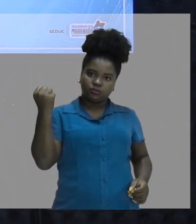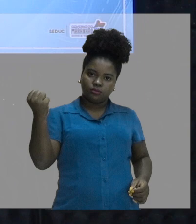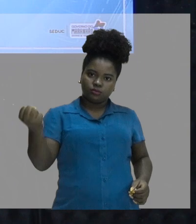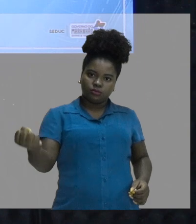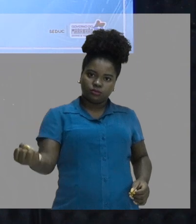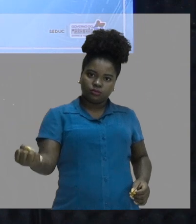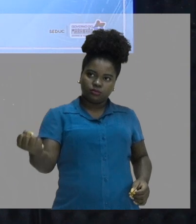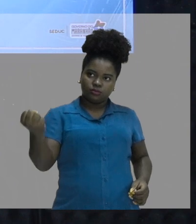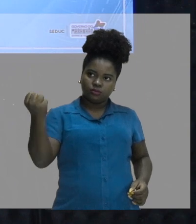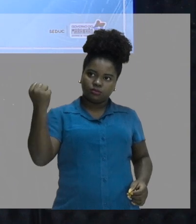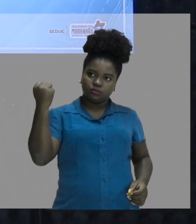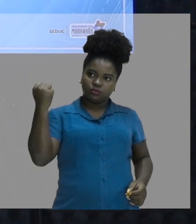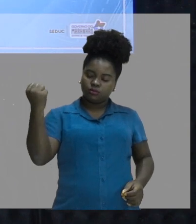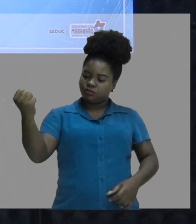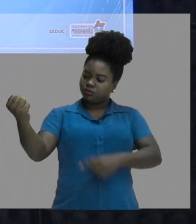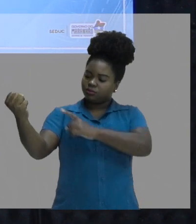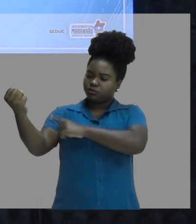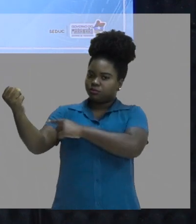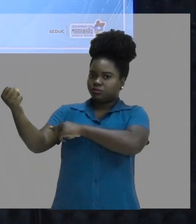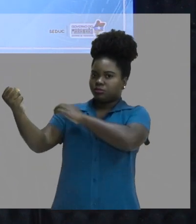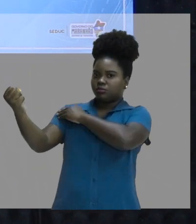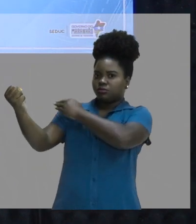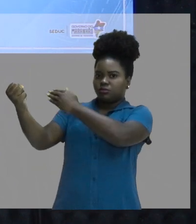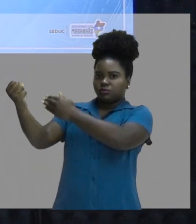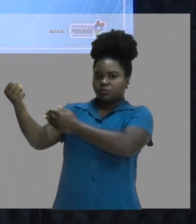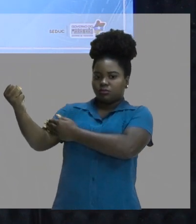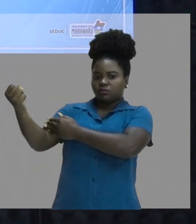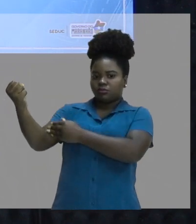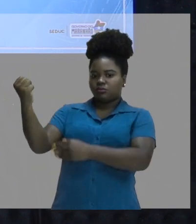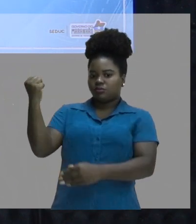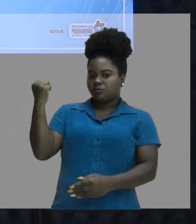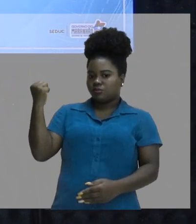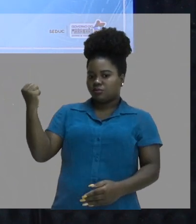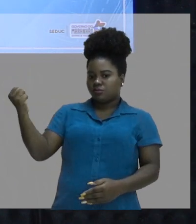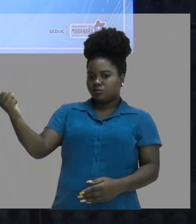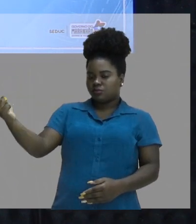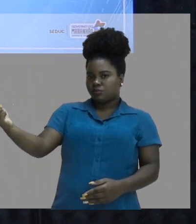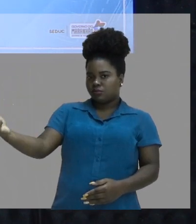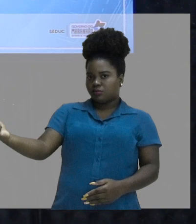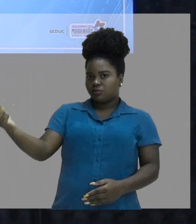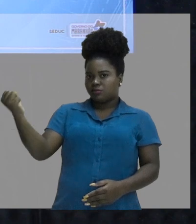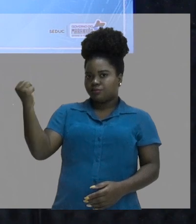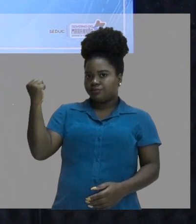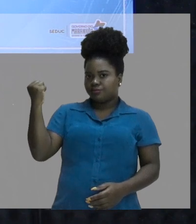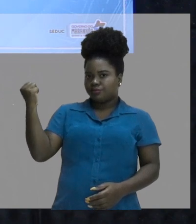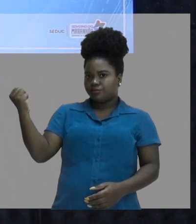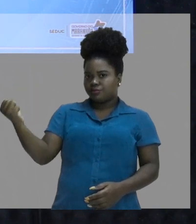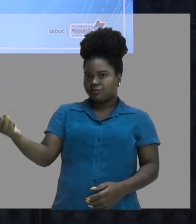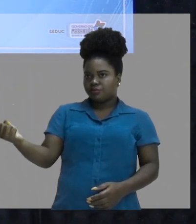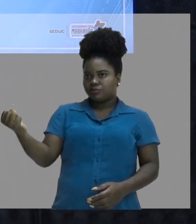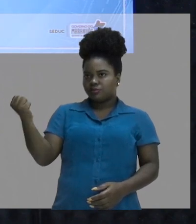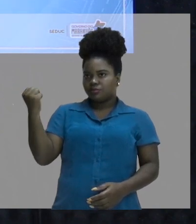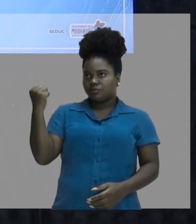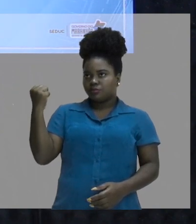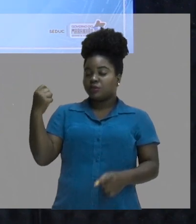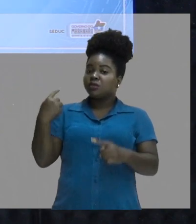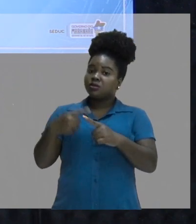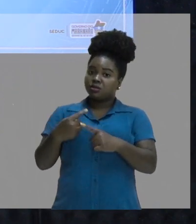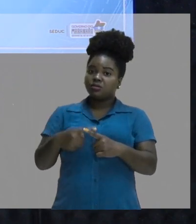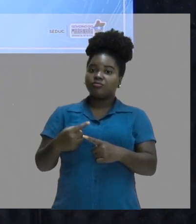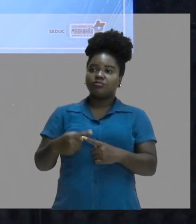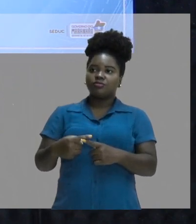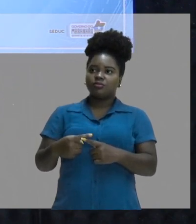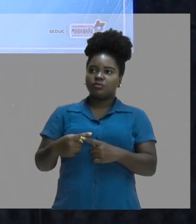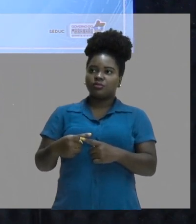nós estamos o quê? Contraindo o músculo do bíceps. Está aqui na imagem. E ao mesmo tempo nós estamos o quê? Estendendo,